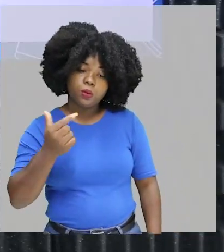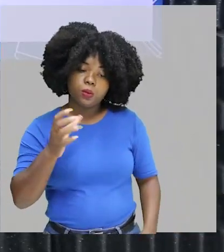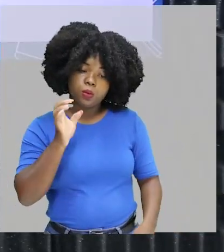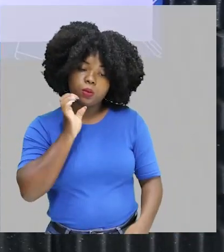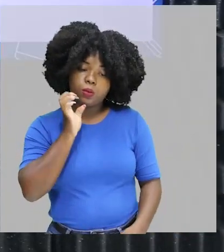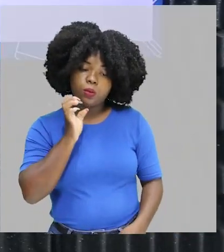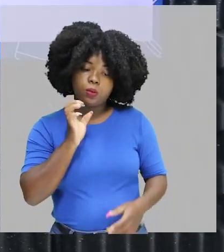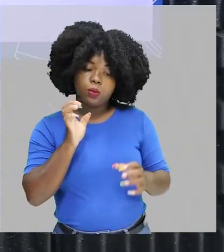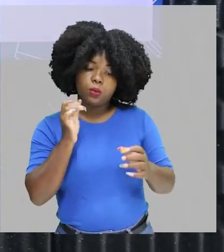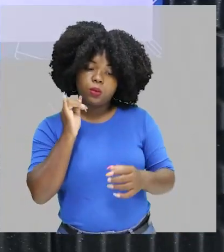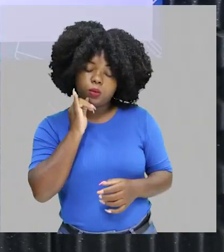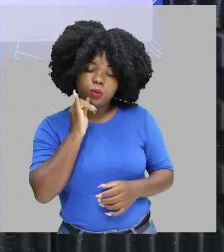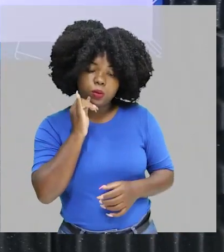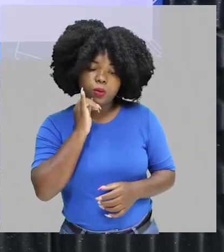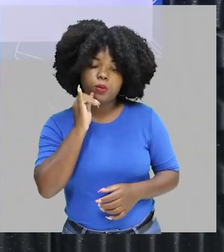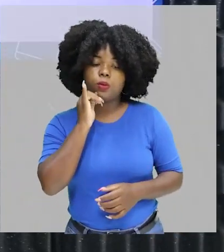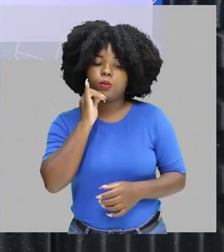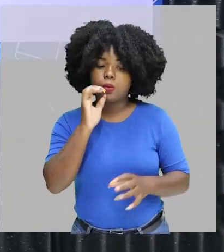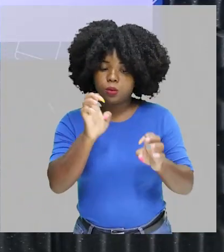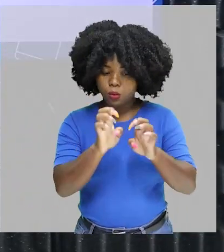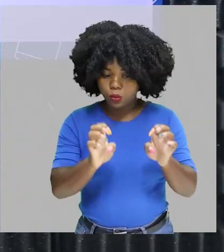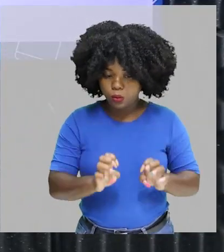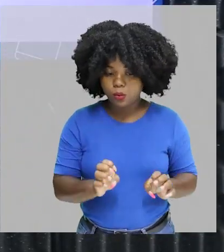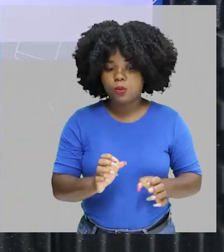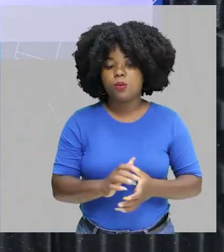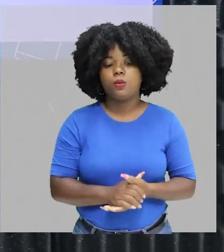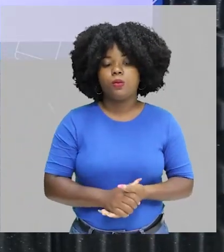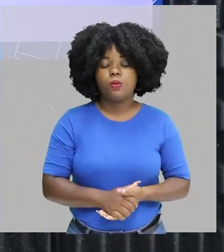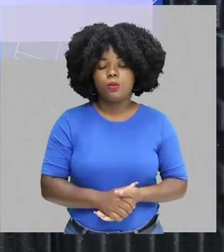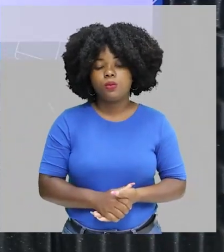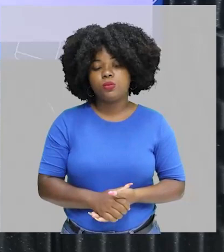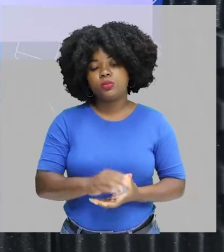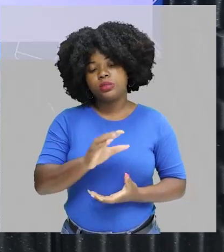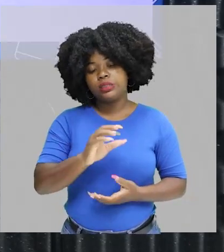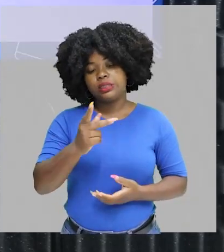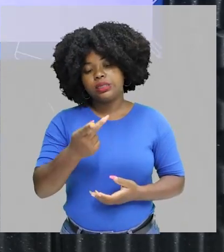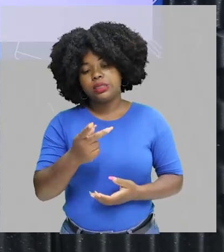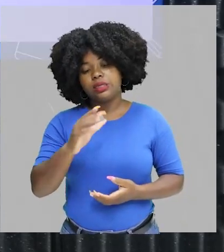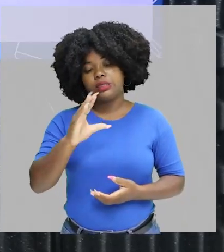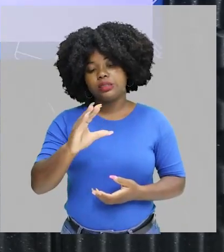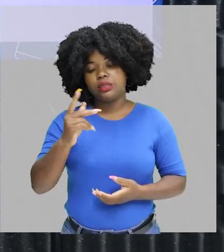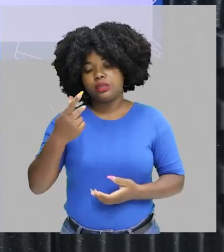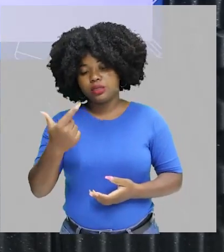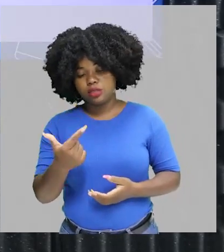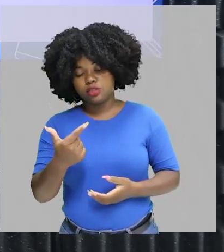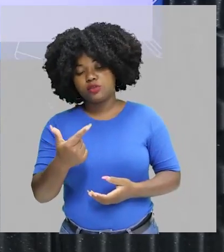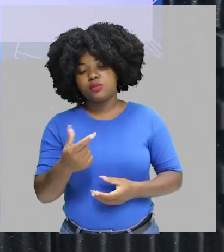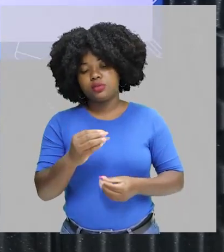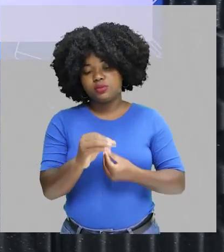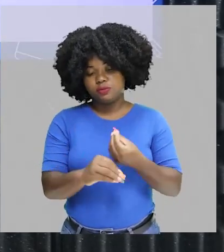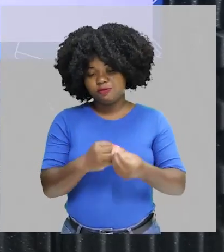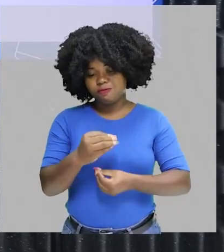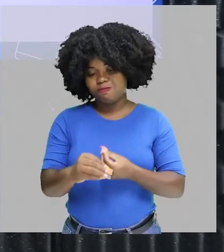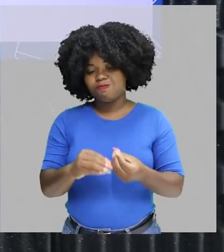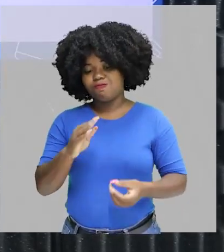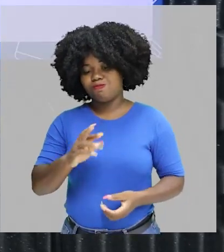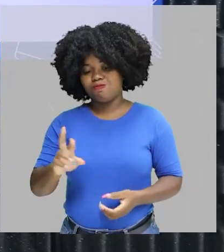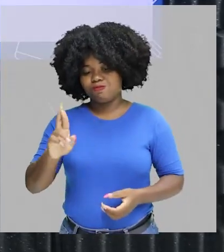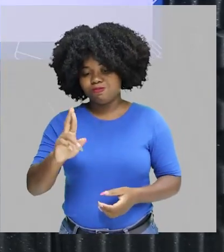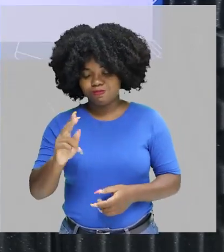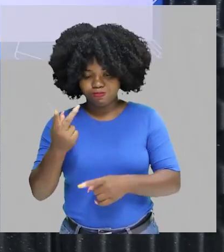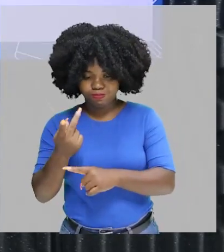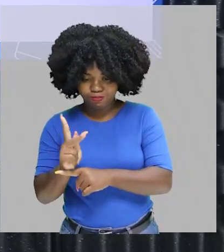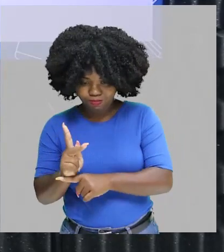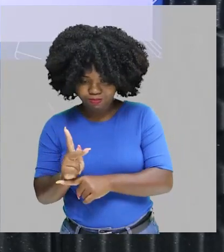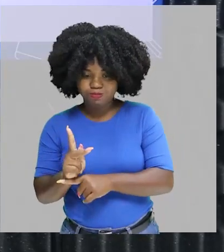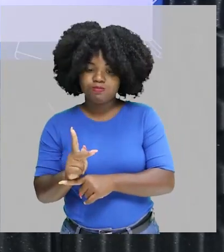tenho CH e o CH2. Ele vai reagir com o brometo de hidrogênio. Esse